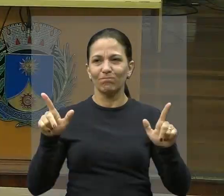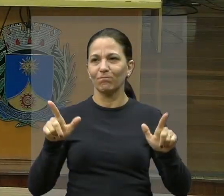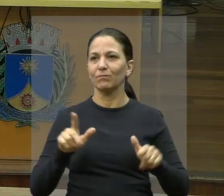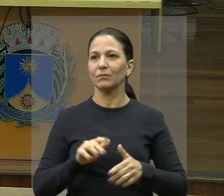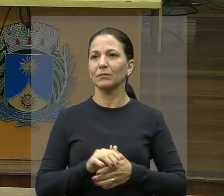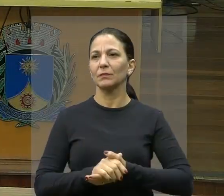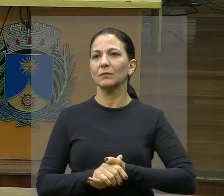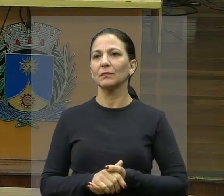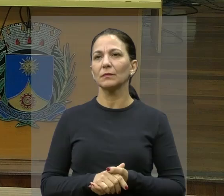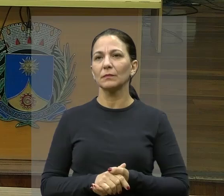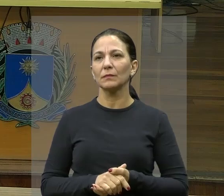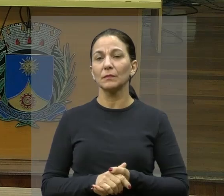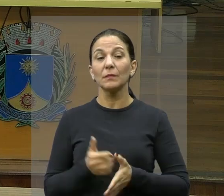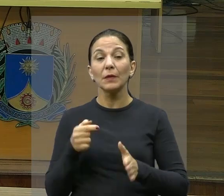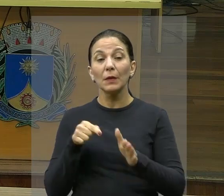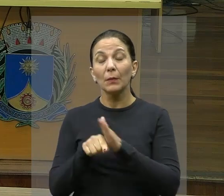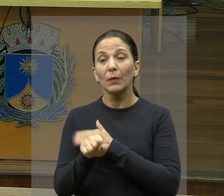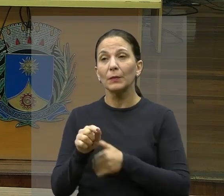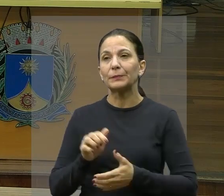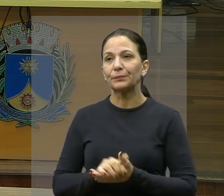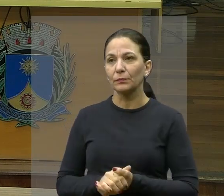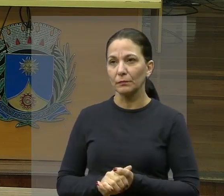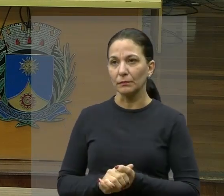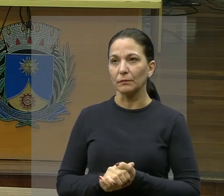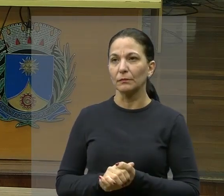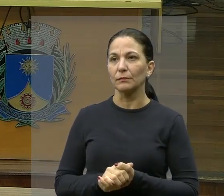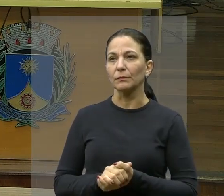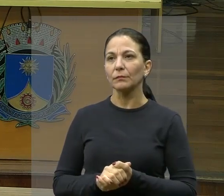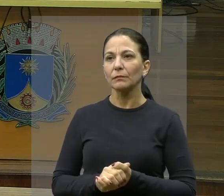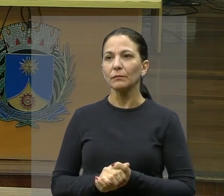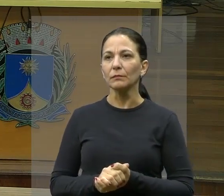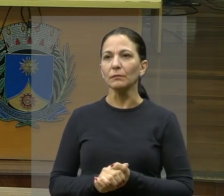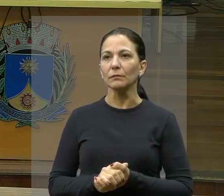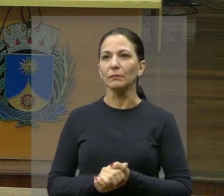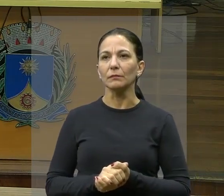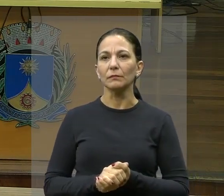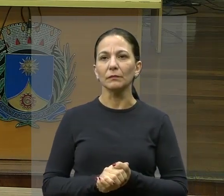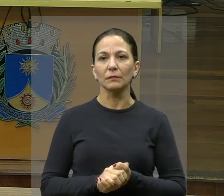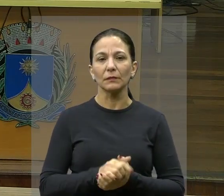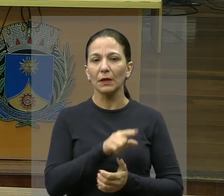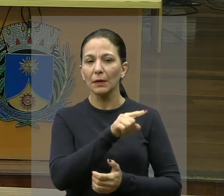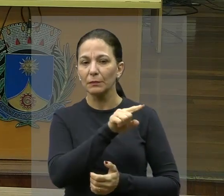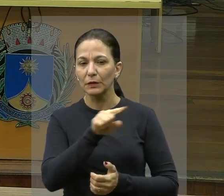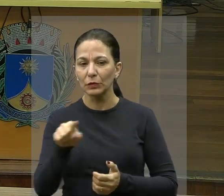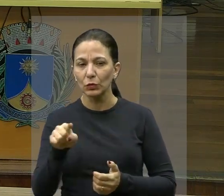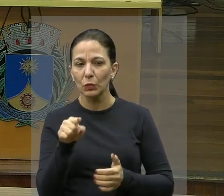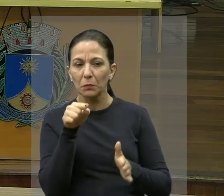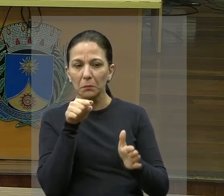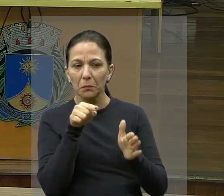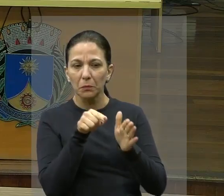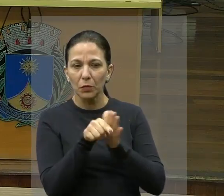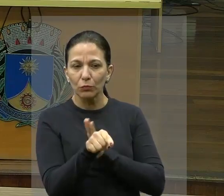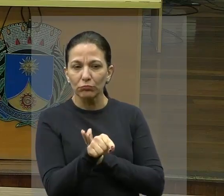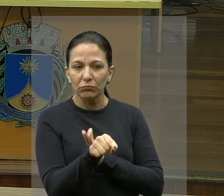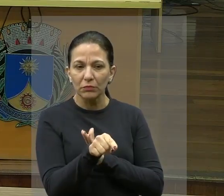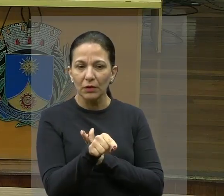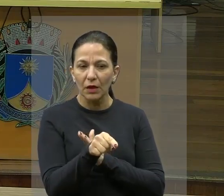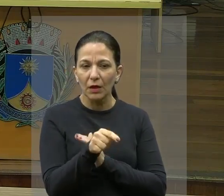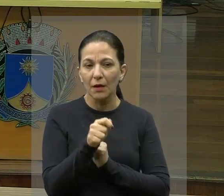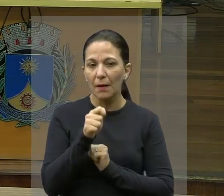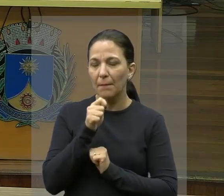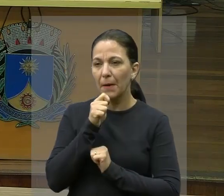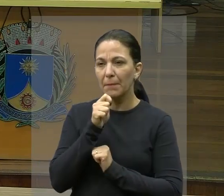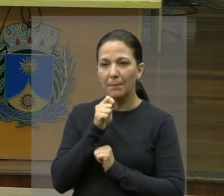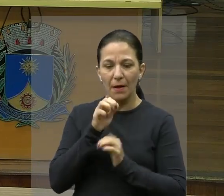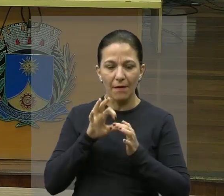Mais alguma coisa? Maria Paula? Então, se alguém de vocês que estão na plateia quiser fazer uso,